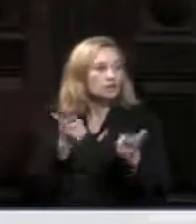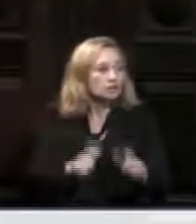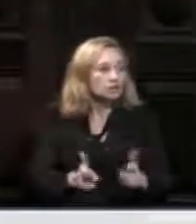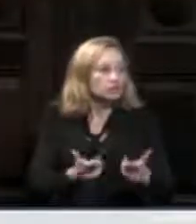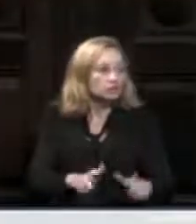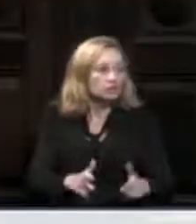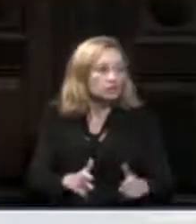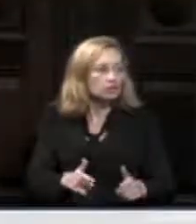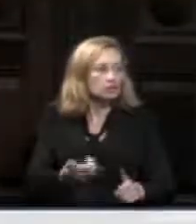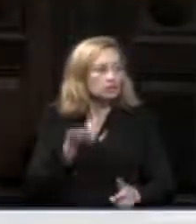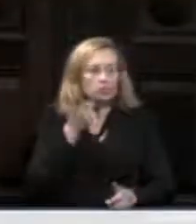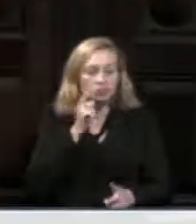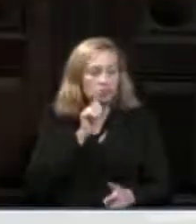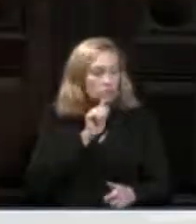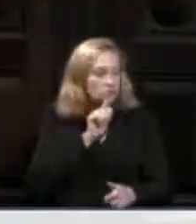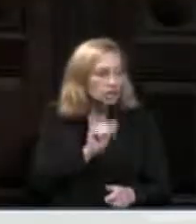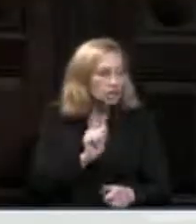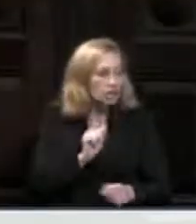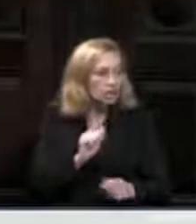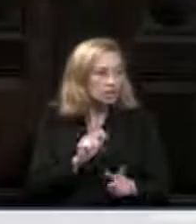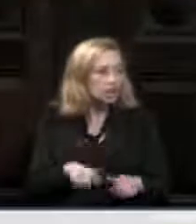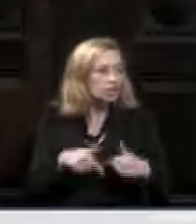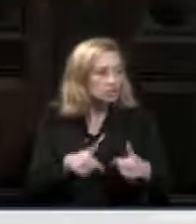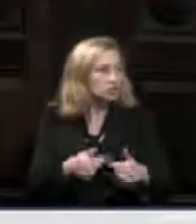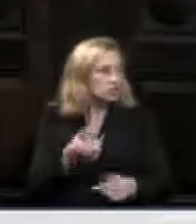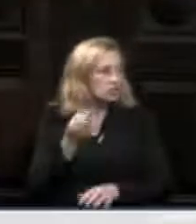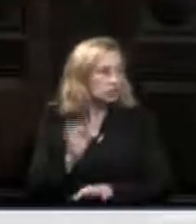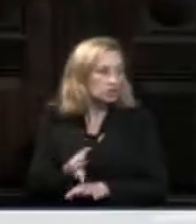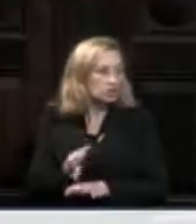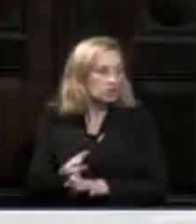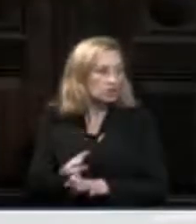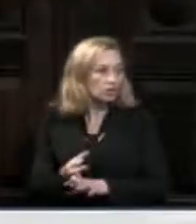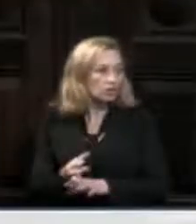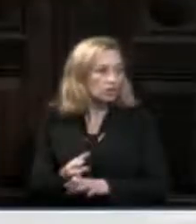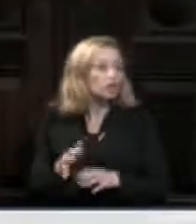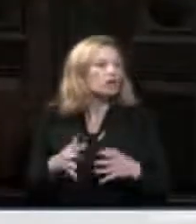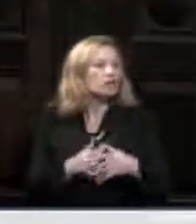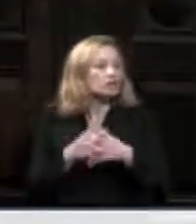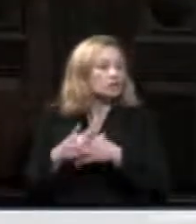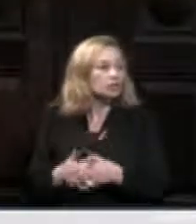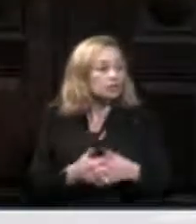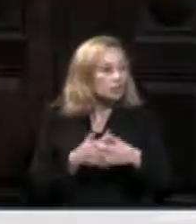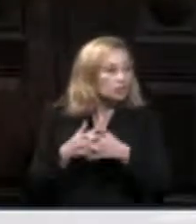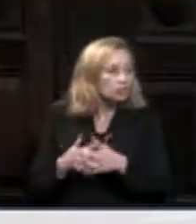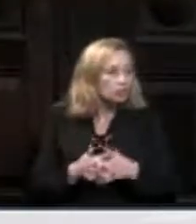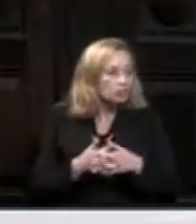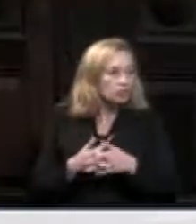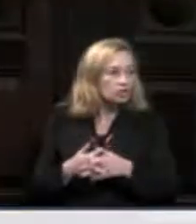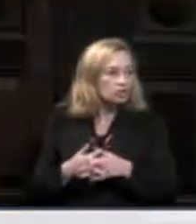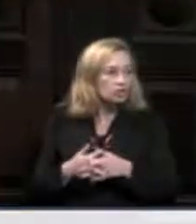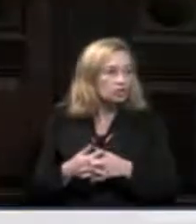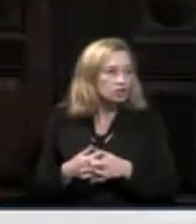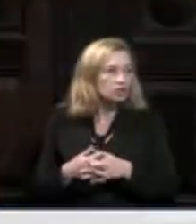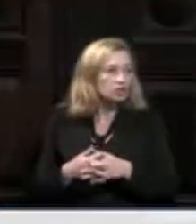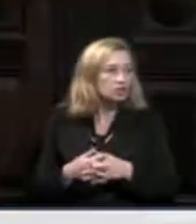da consolidação da ocupação, pelos caminhões de aterros que foram lançados,